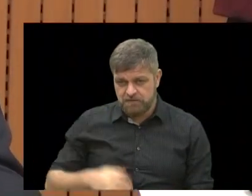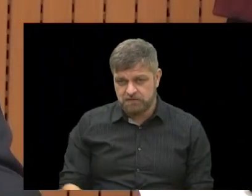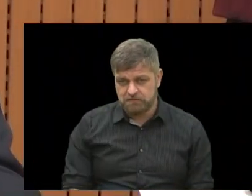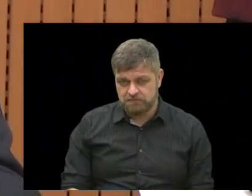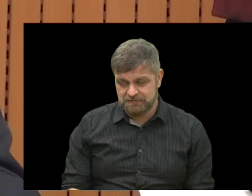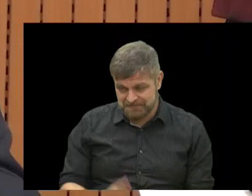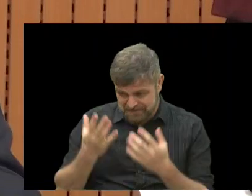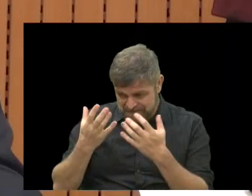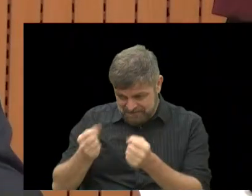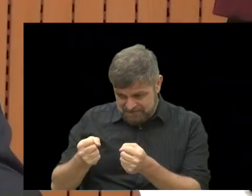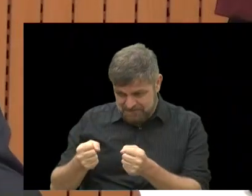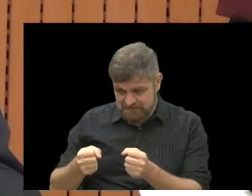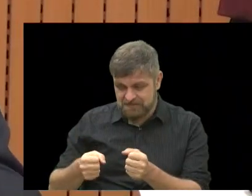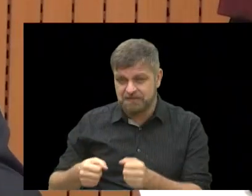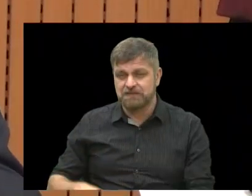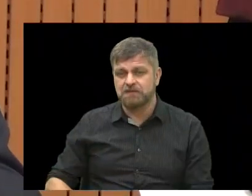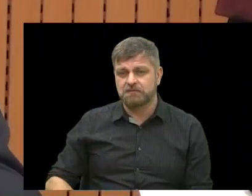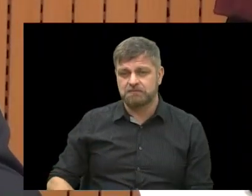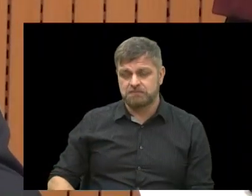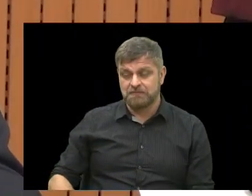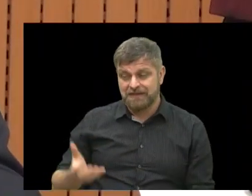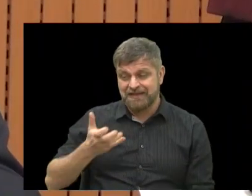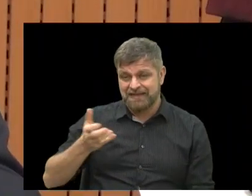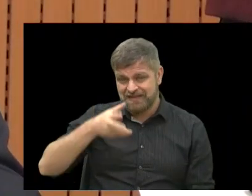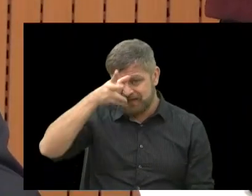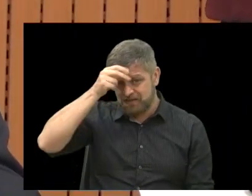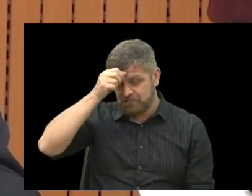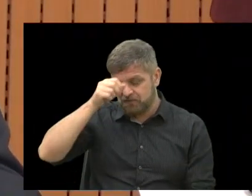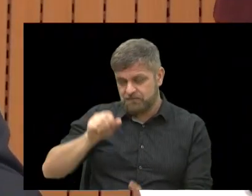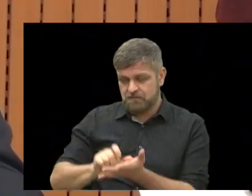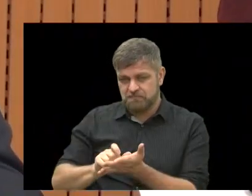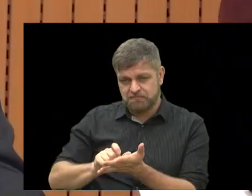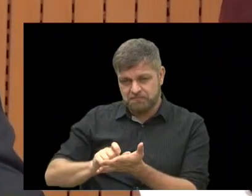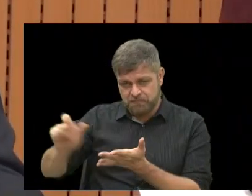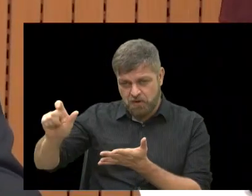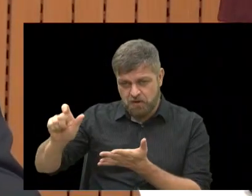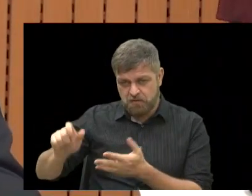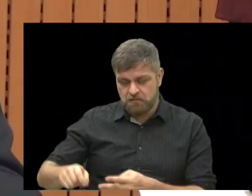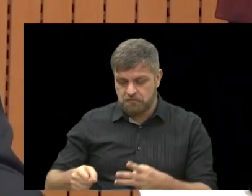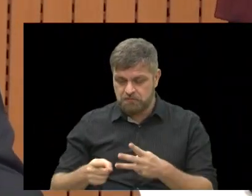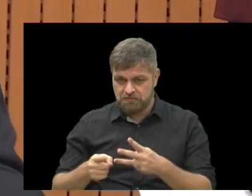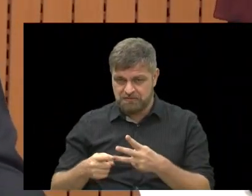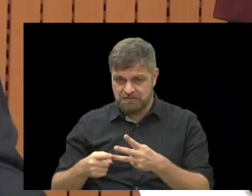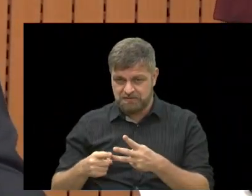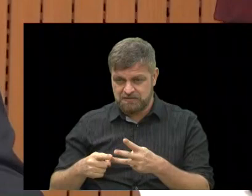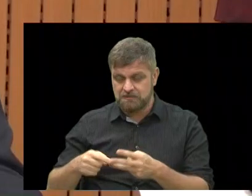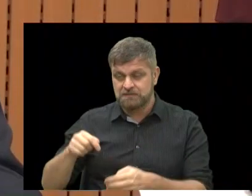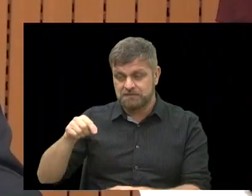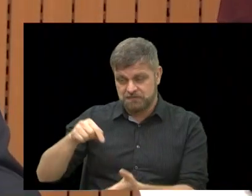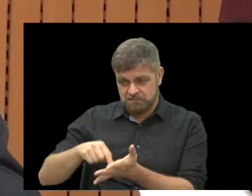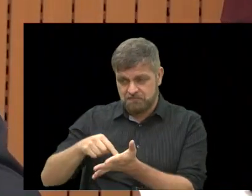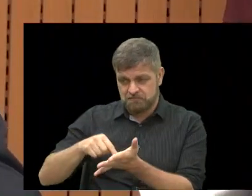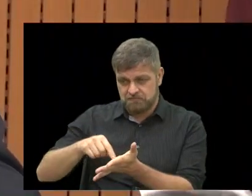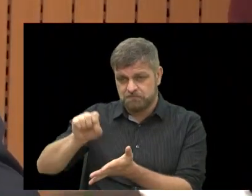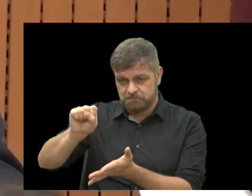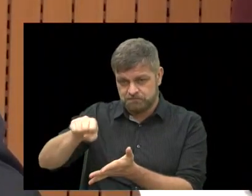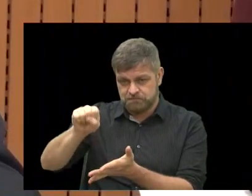à denúncia, portanto, pela cassação do seu prefeito neste item, votarão sim. Os